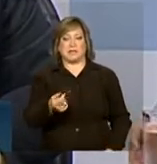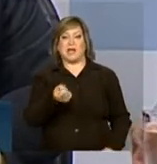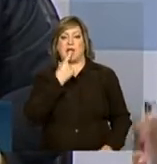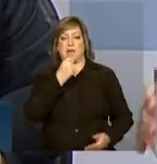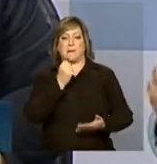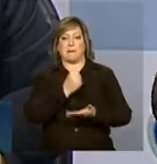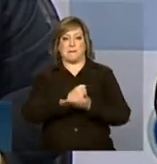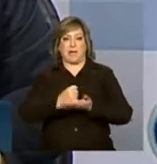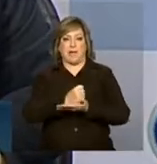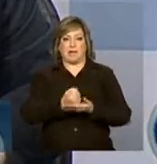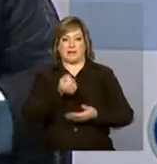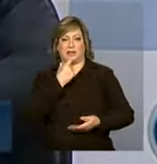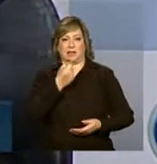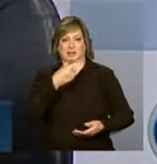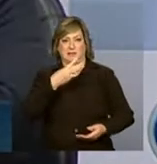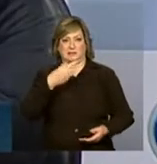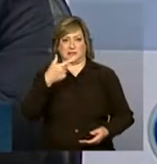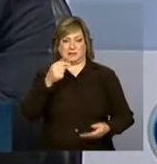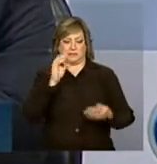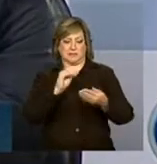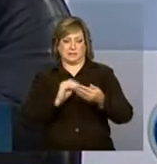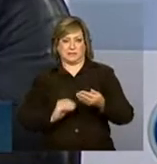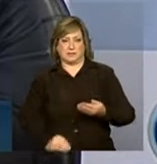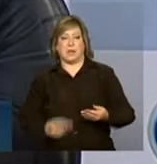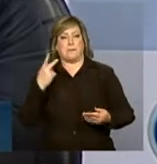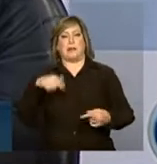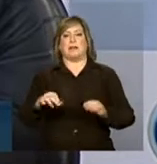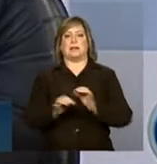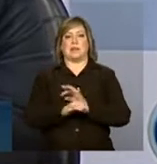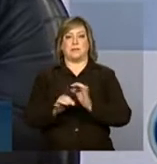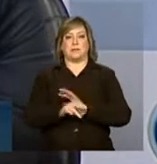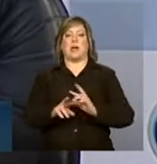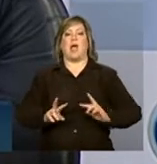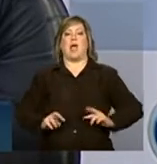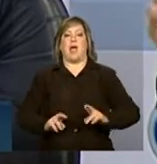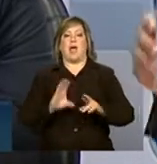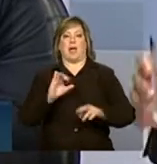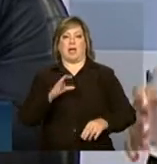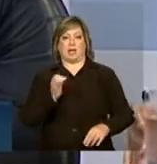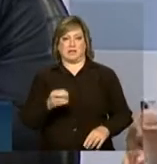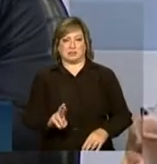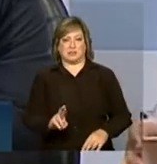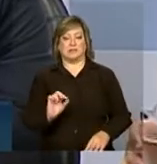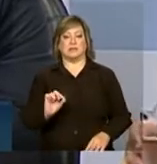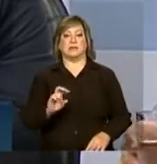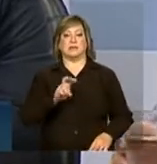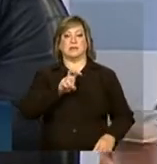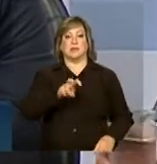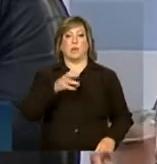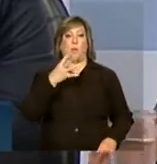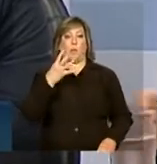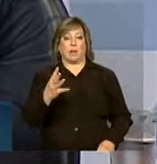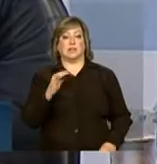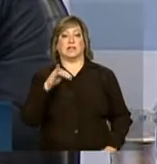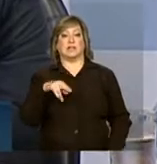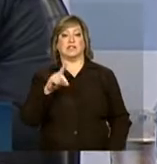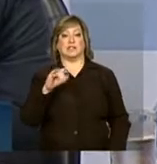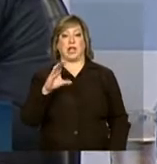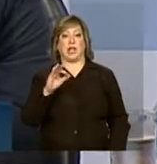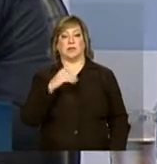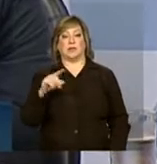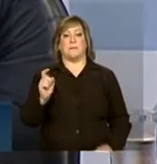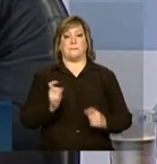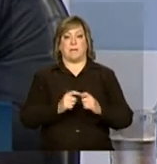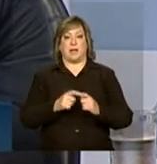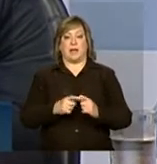medicações orais, 37 medicamentos orais para tratamento de câncer de 54 indicações médicas. Algumas